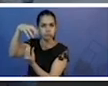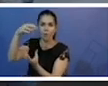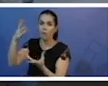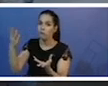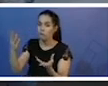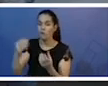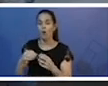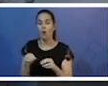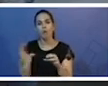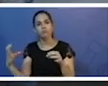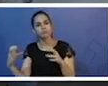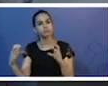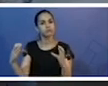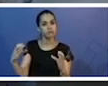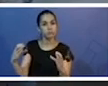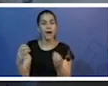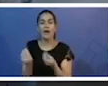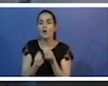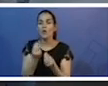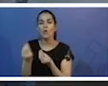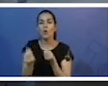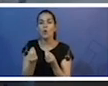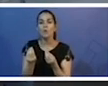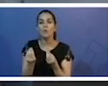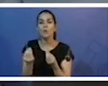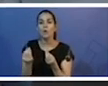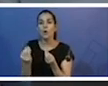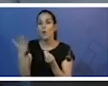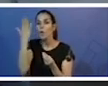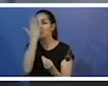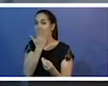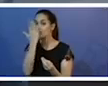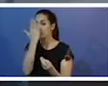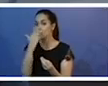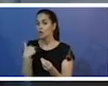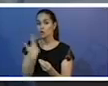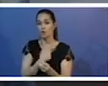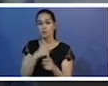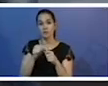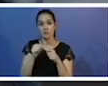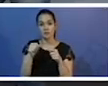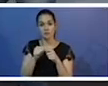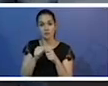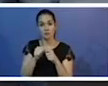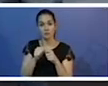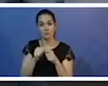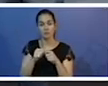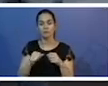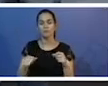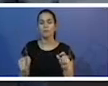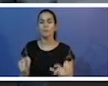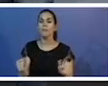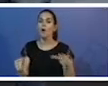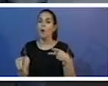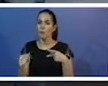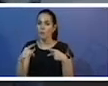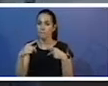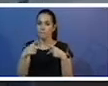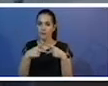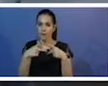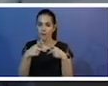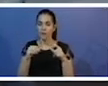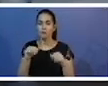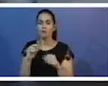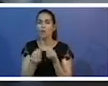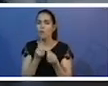forma, como se fosse um espelho, formamos um paralelogramo. Mas vamos definir isso